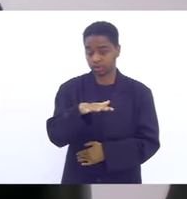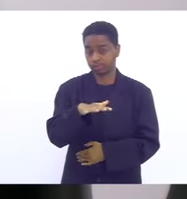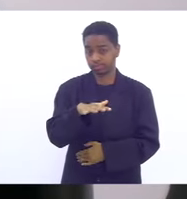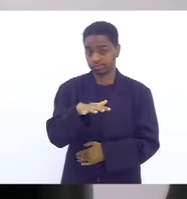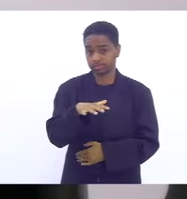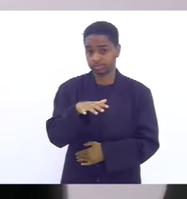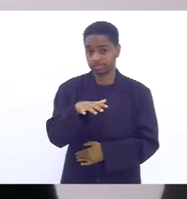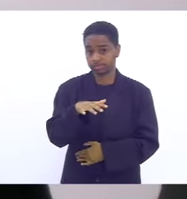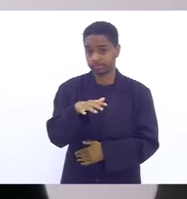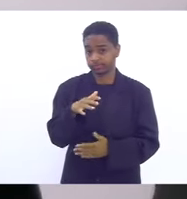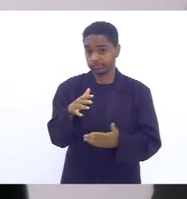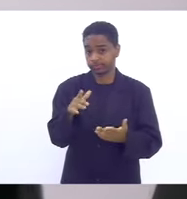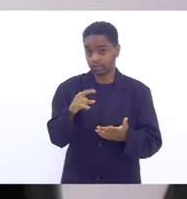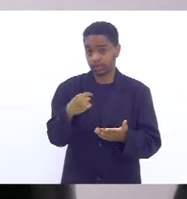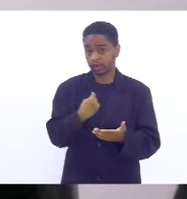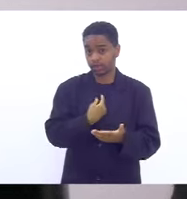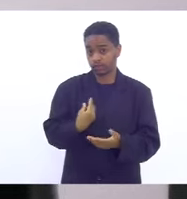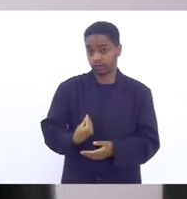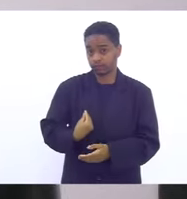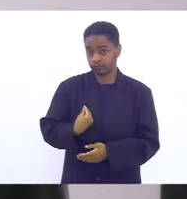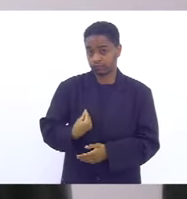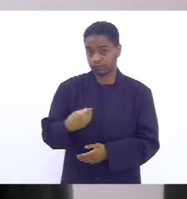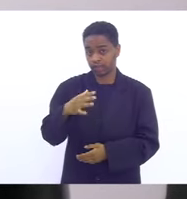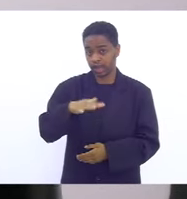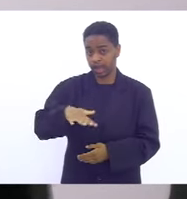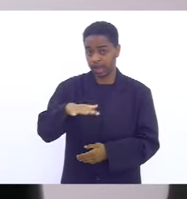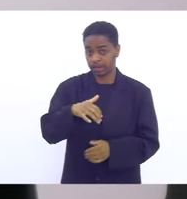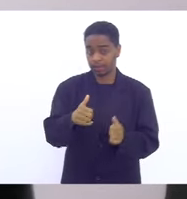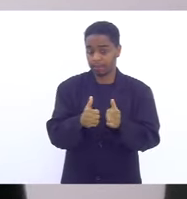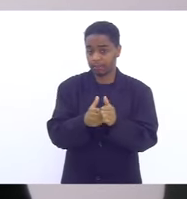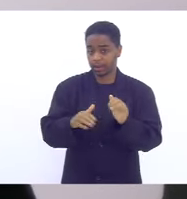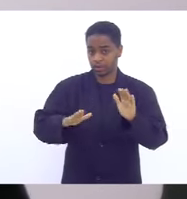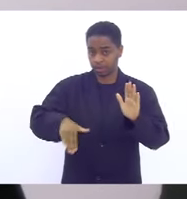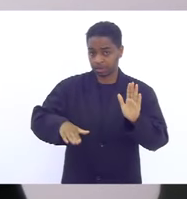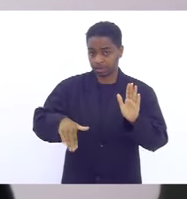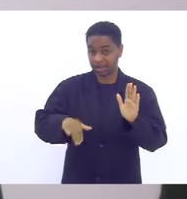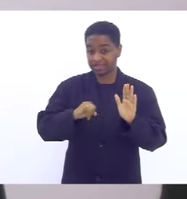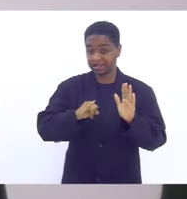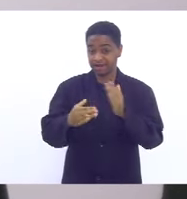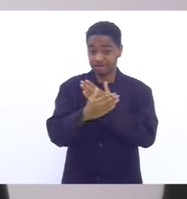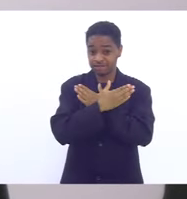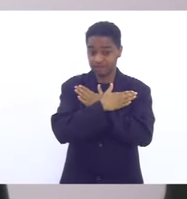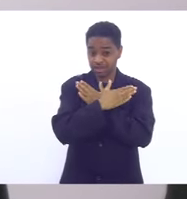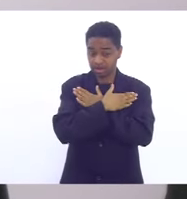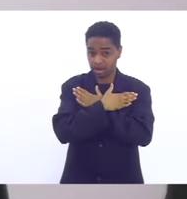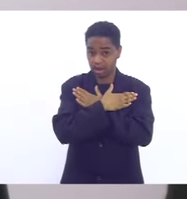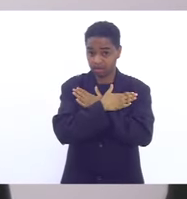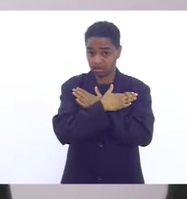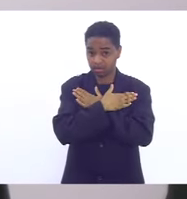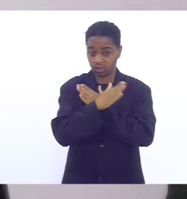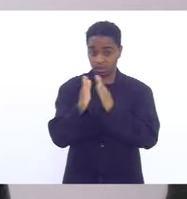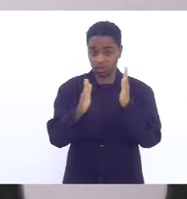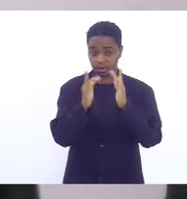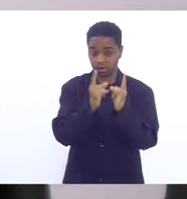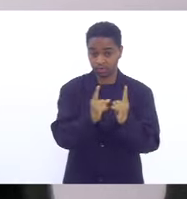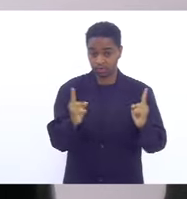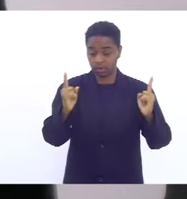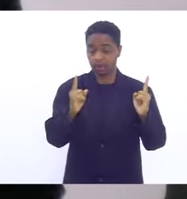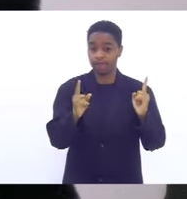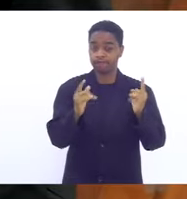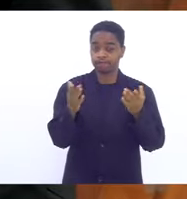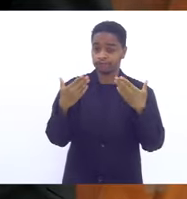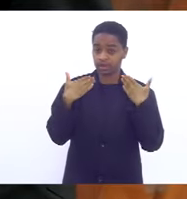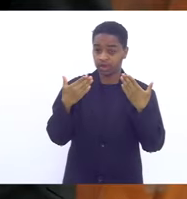bem, a gente vive uma região de litoral que, num feriado prolongado, num verão e num